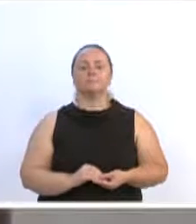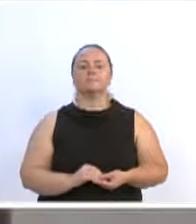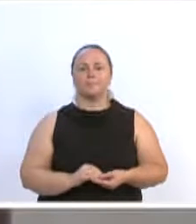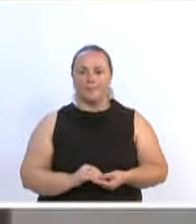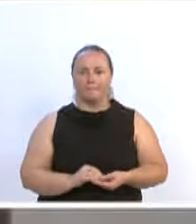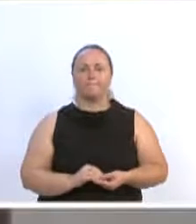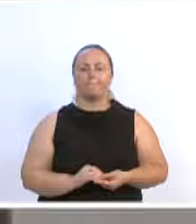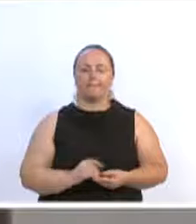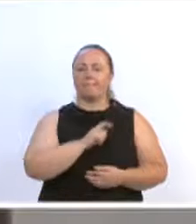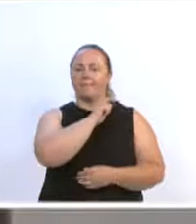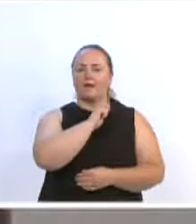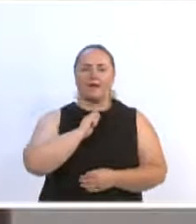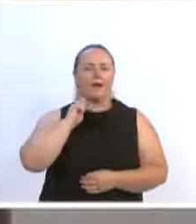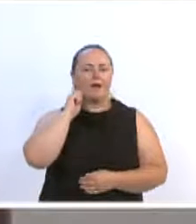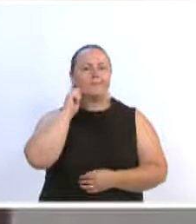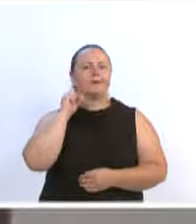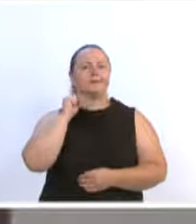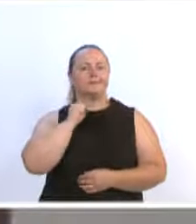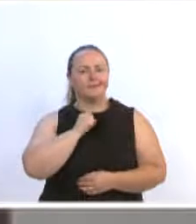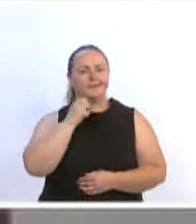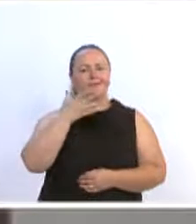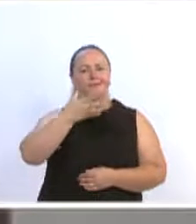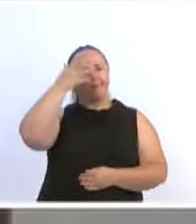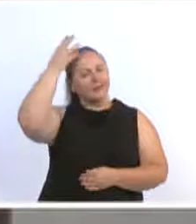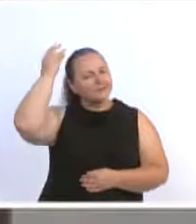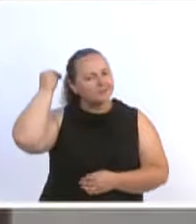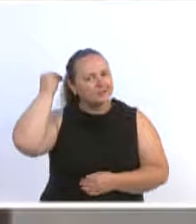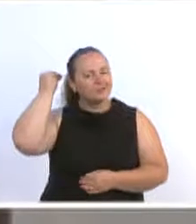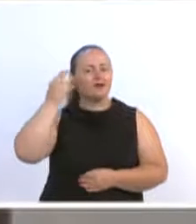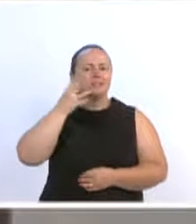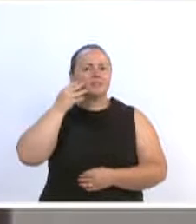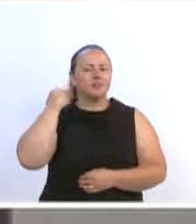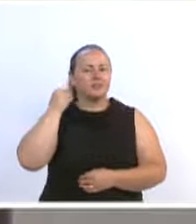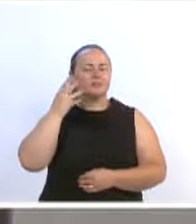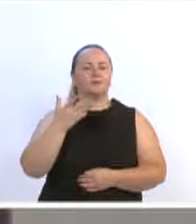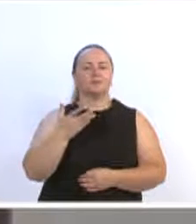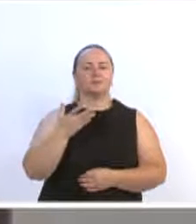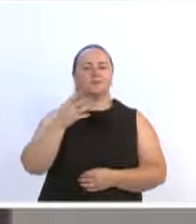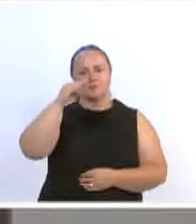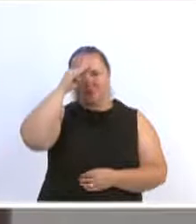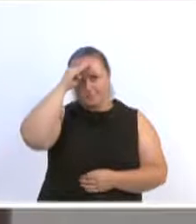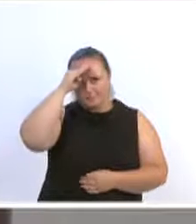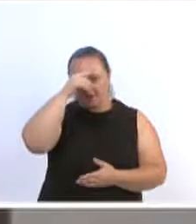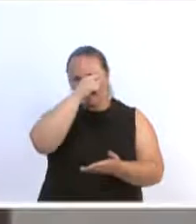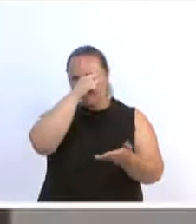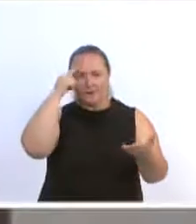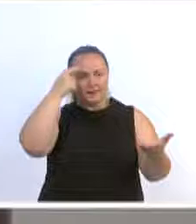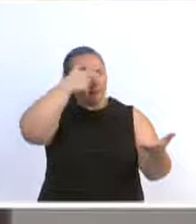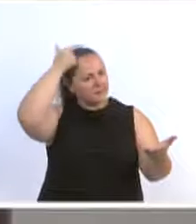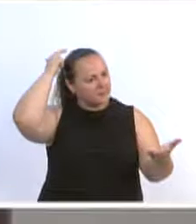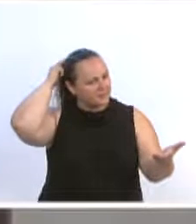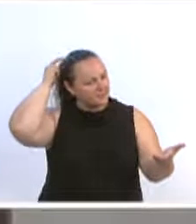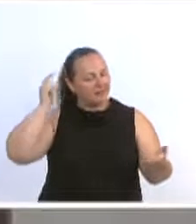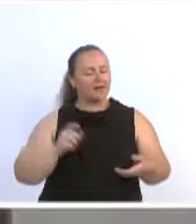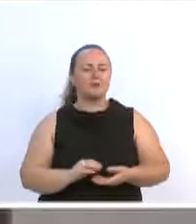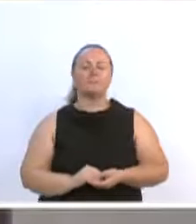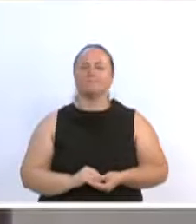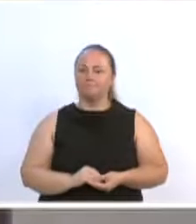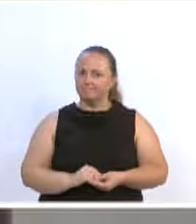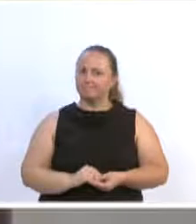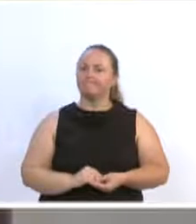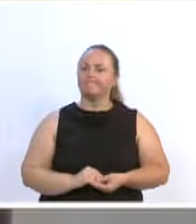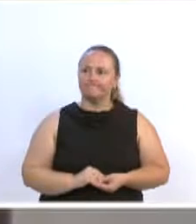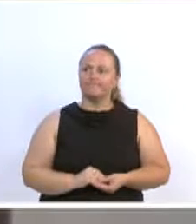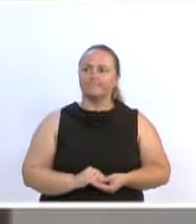silvio matias gilson jovino itu adriano e presidente marcos da rosa além de ser uma data